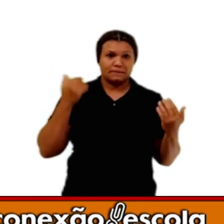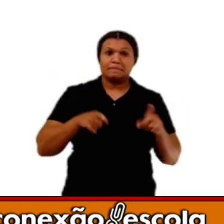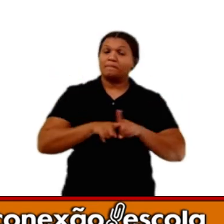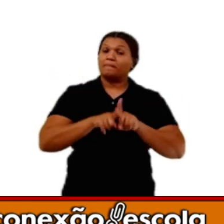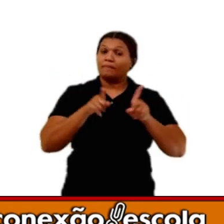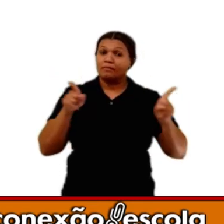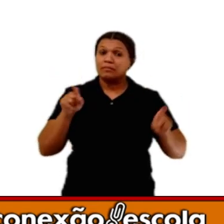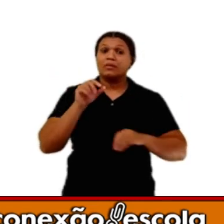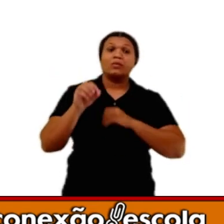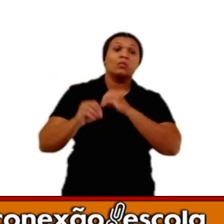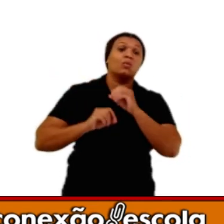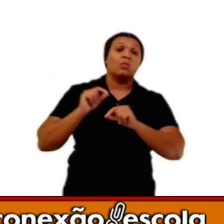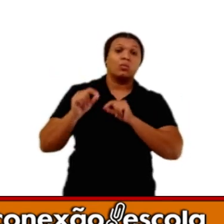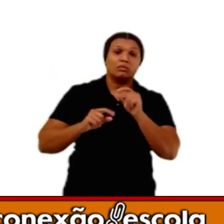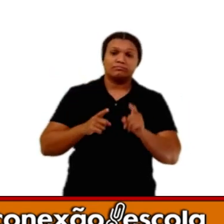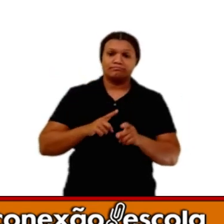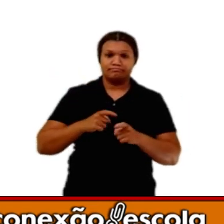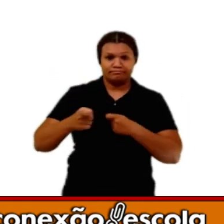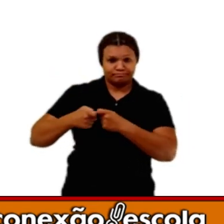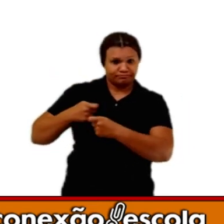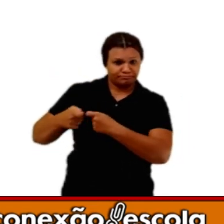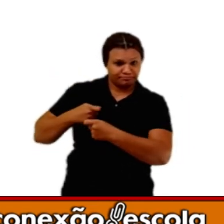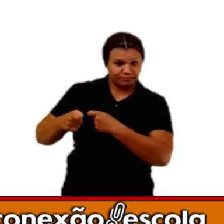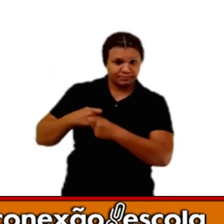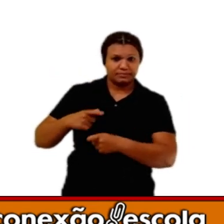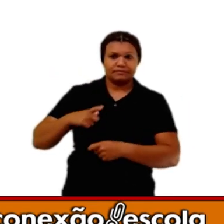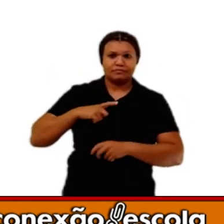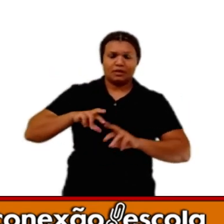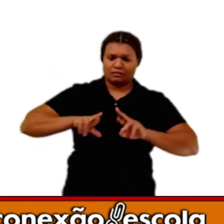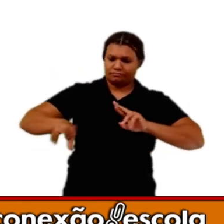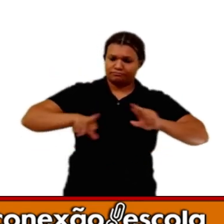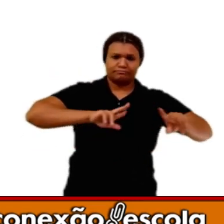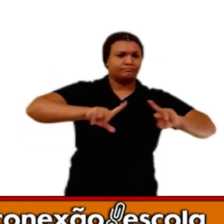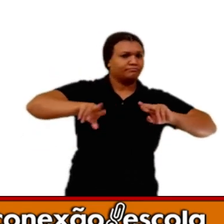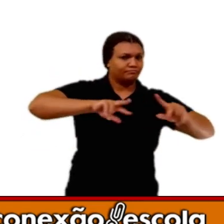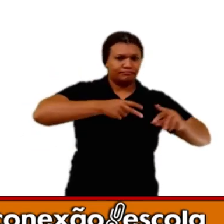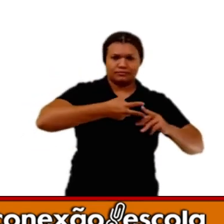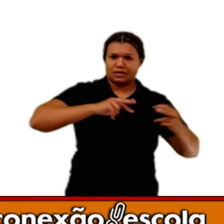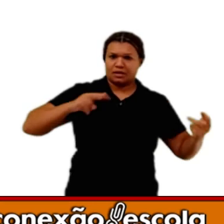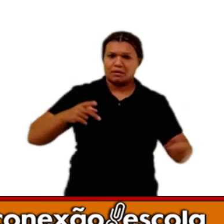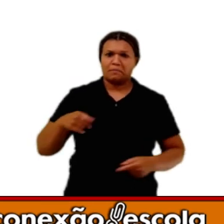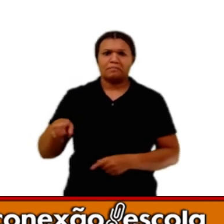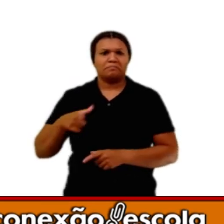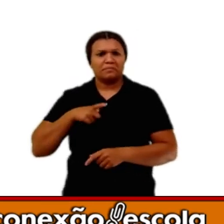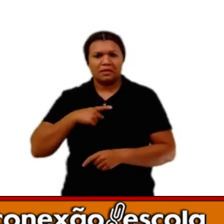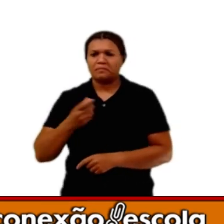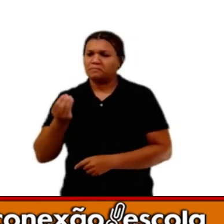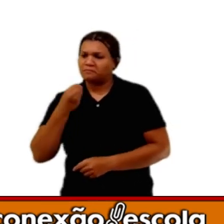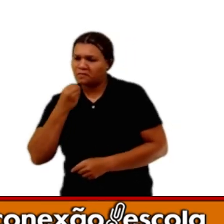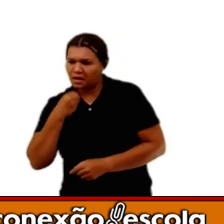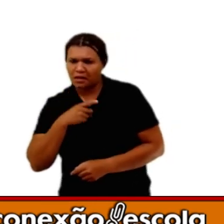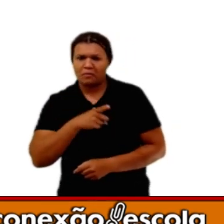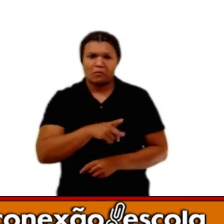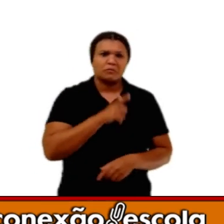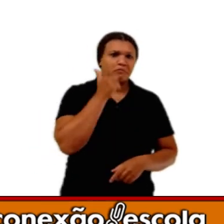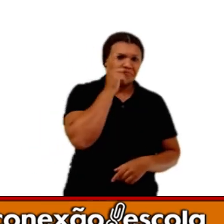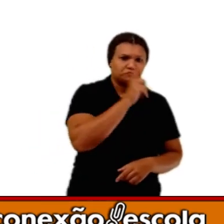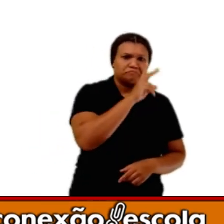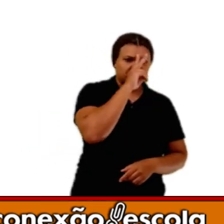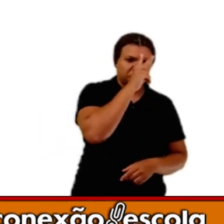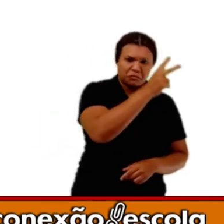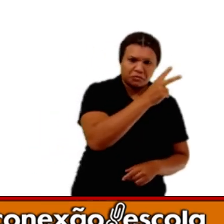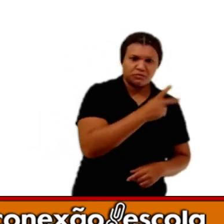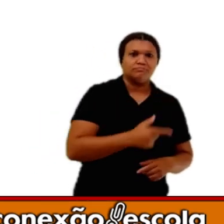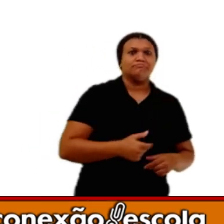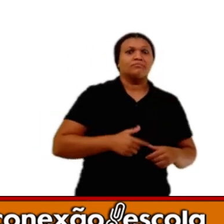variedade genética, vai haver indivíduos mais resistentes, outros menos àquela situação, fazendo com que a população